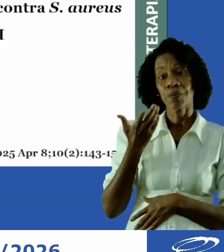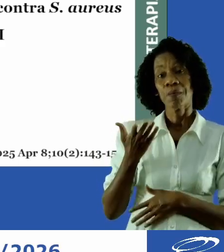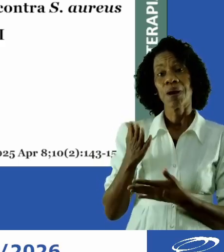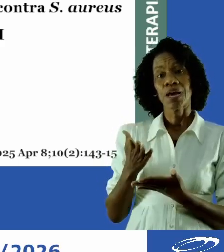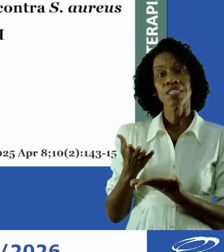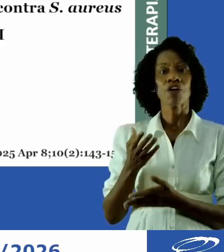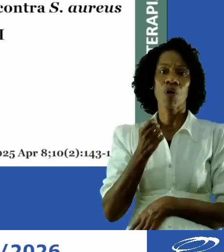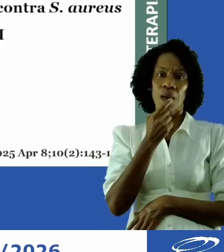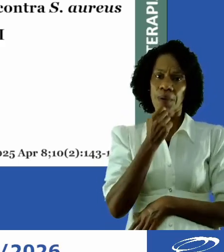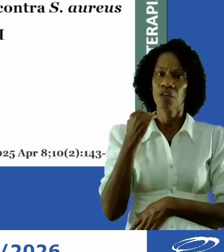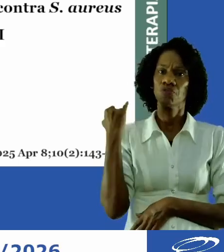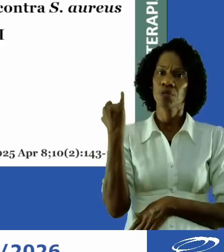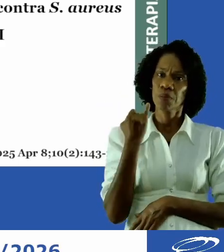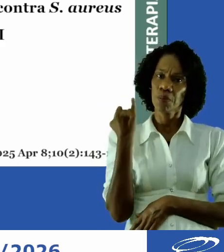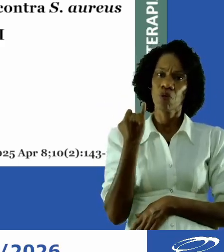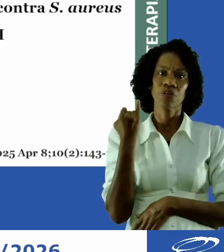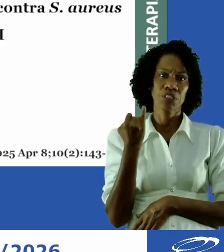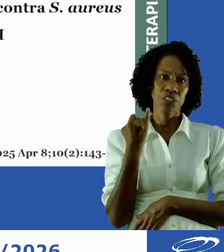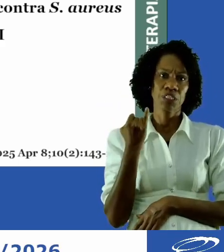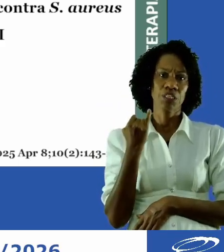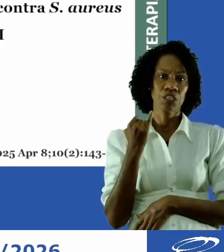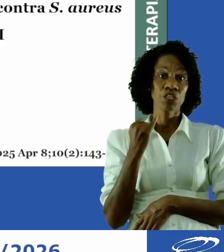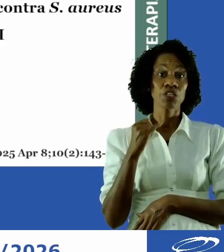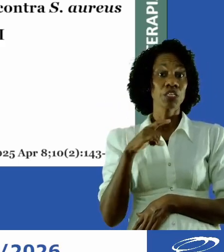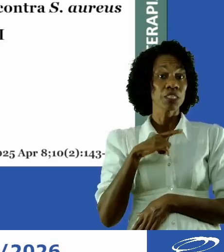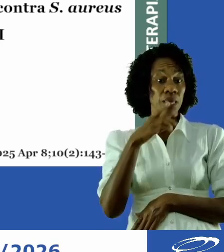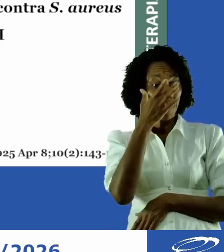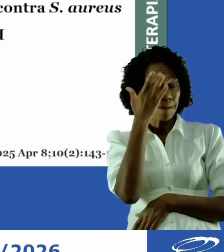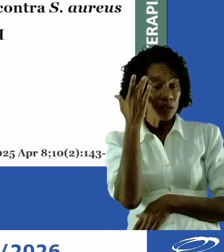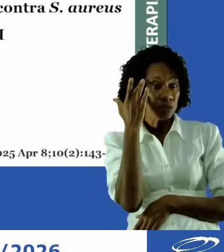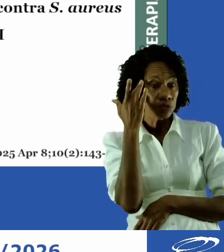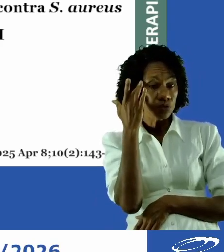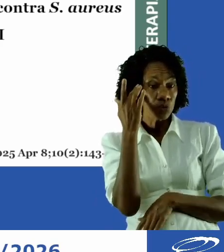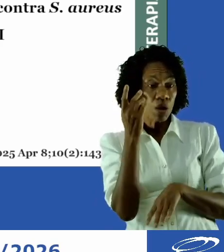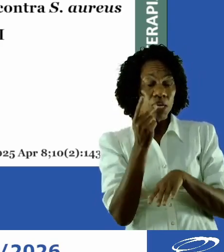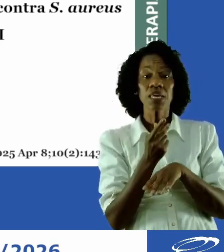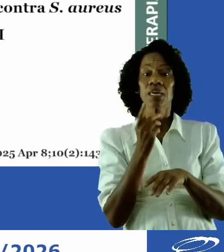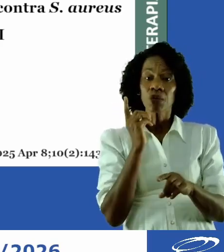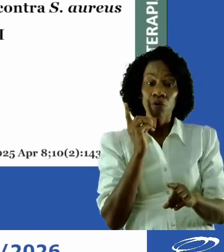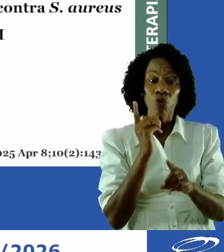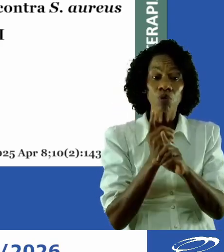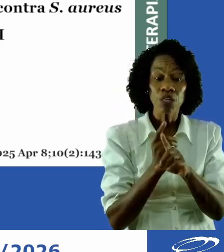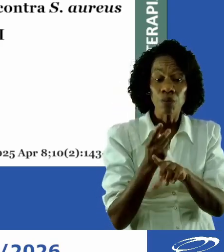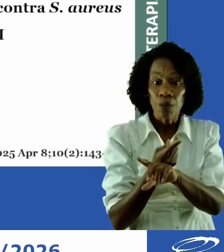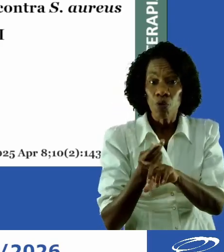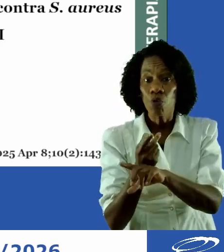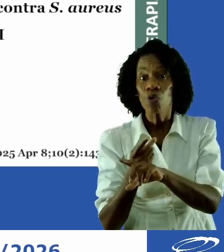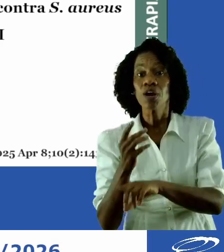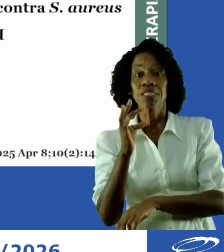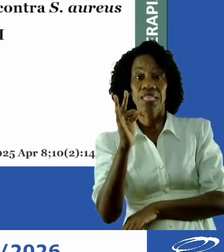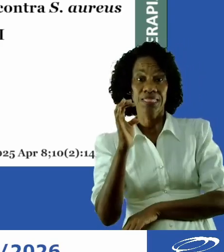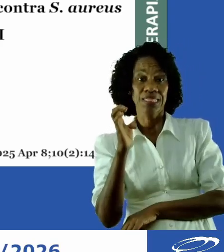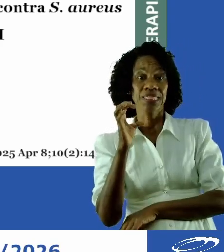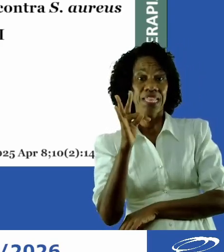extremamente importante e muitas pessoas estão revisitando as tetraciclinas para tratamento. Apesar dos eventos adversos, é uma droga